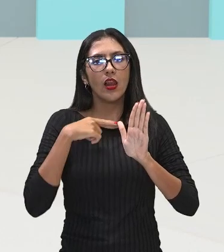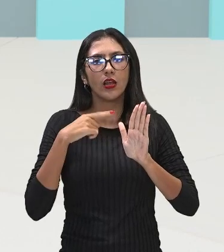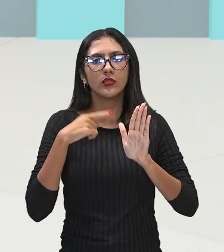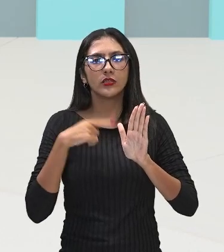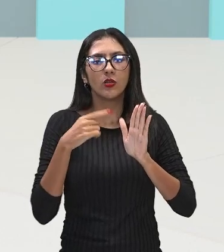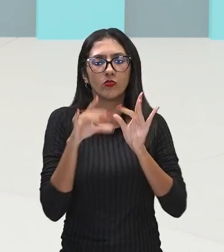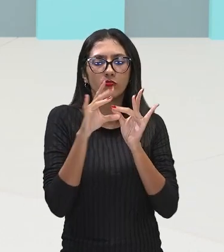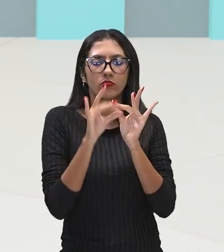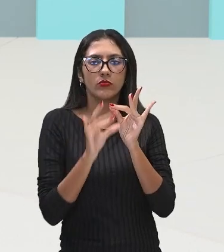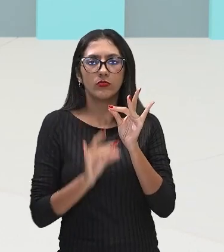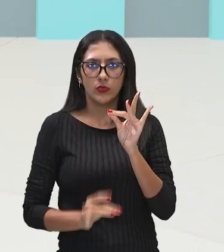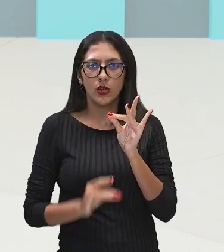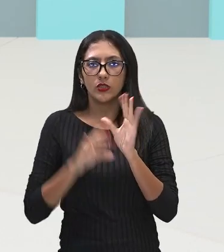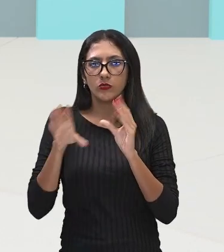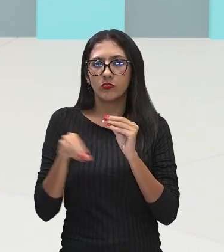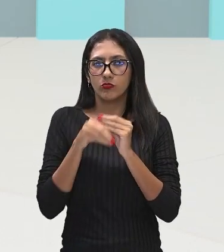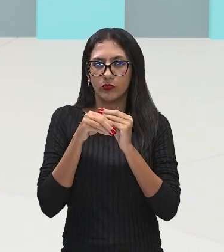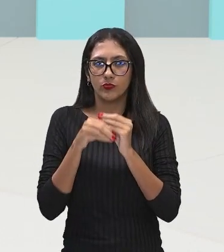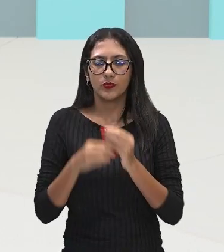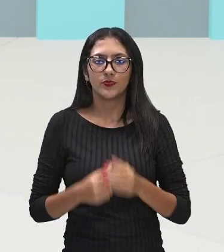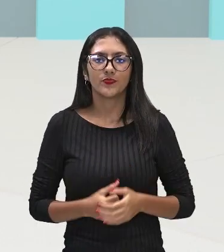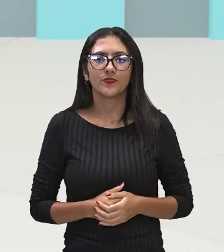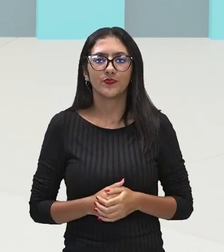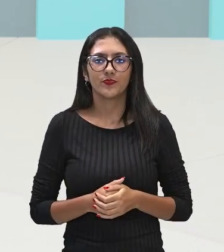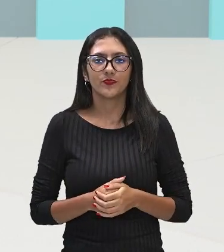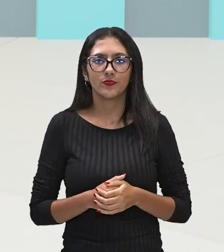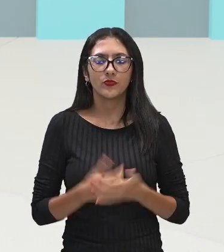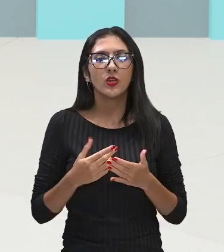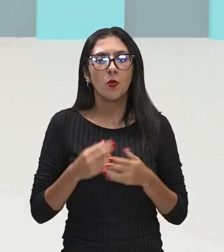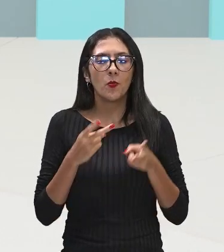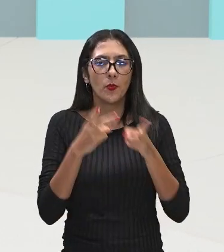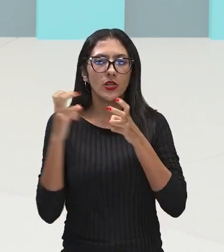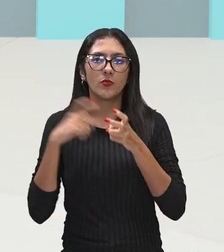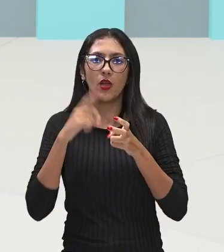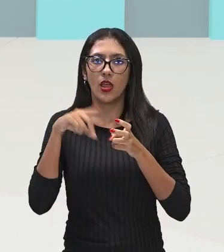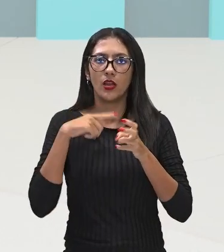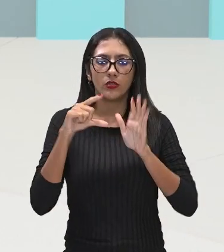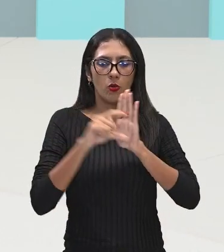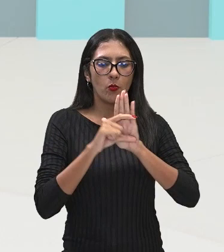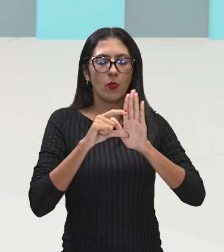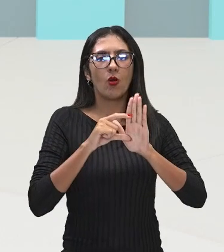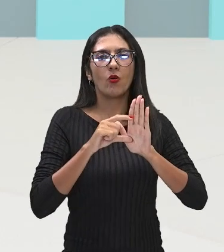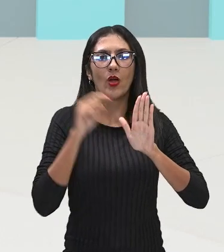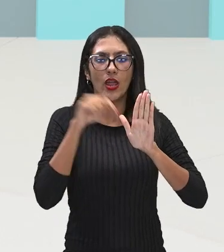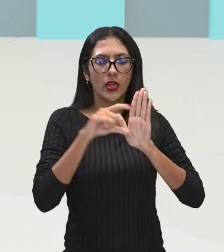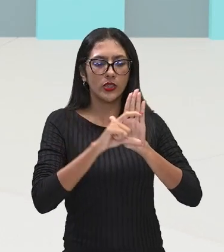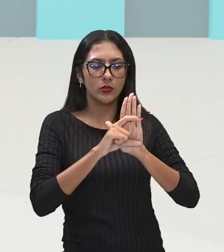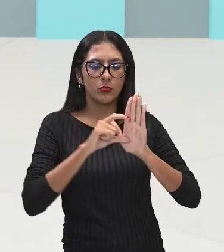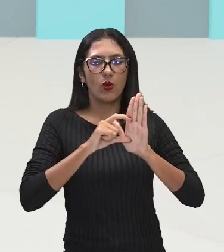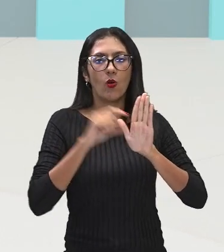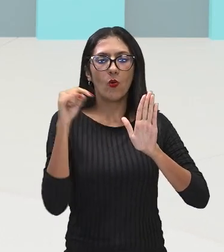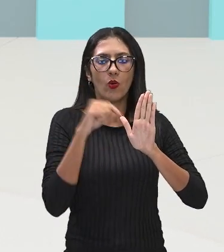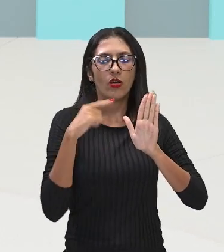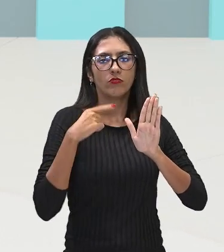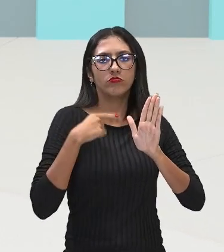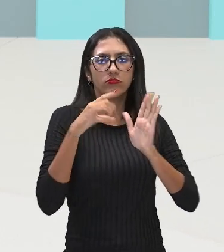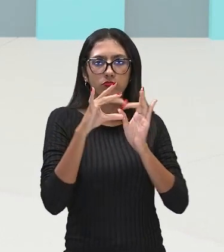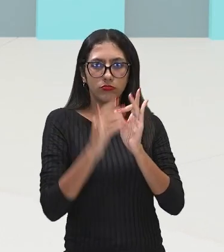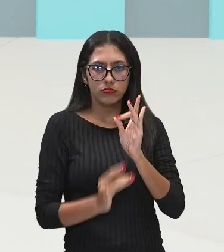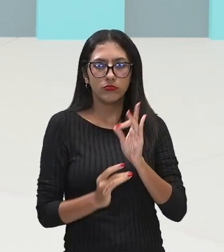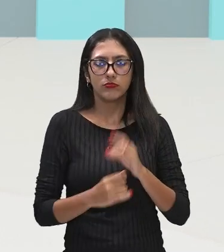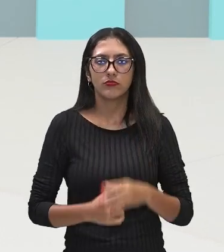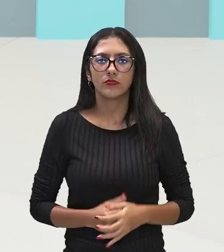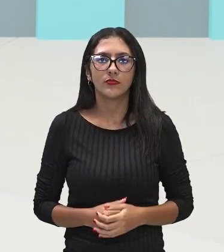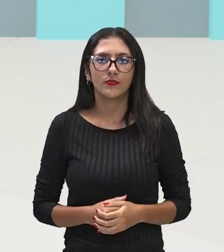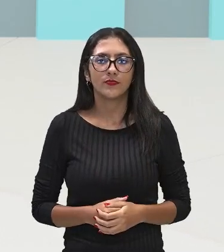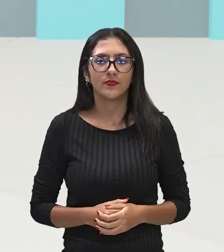unidade de composição. Se vocês perceberem, o parágrafo é um bloco. Esse bloco é justamente a unidade de composição, ok? Agora, eu